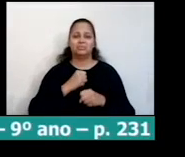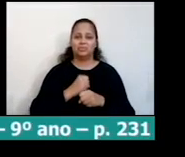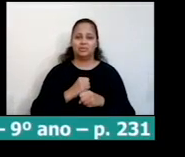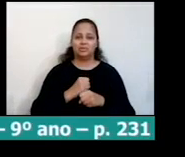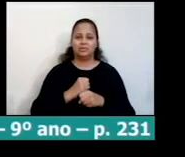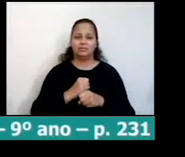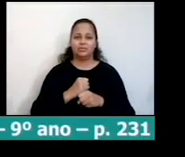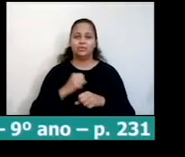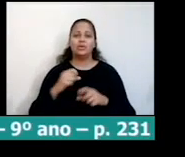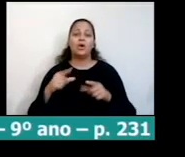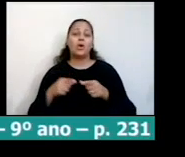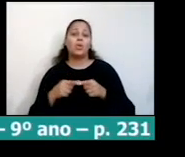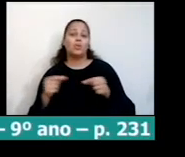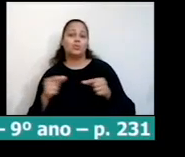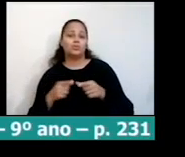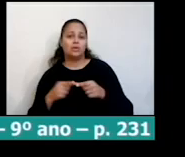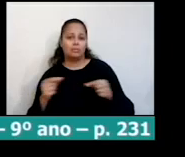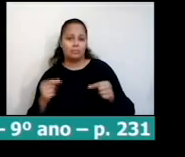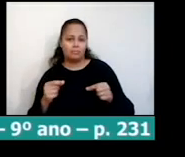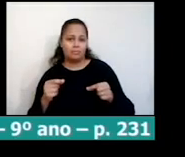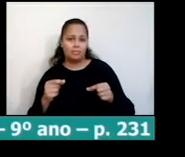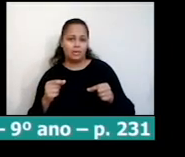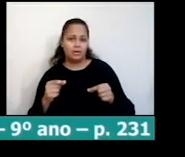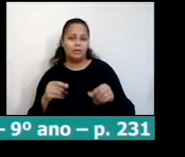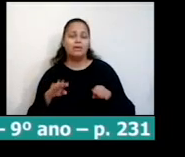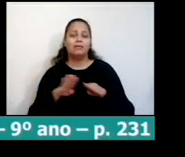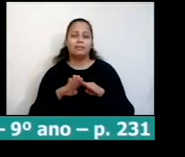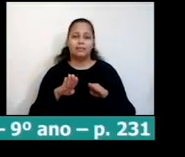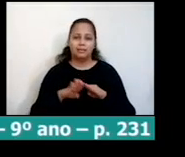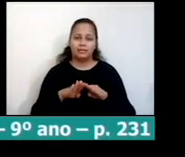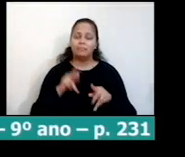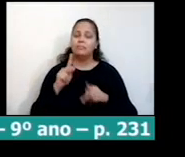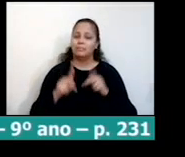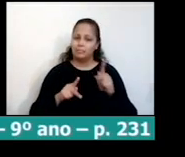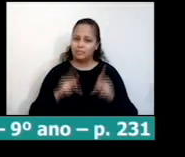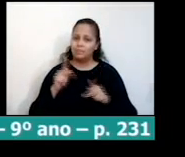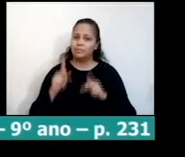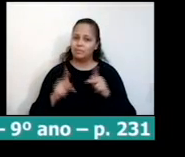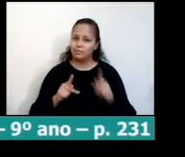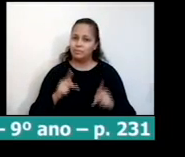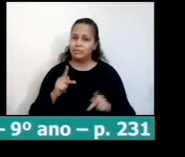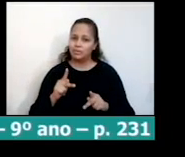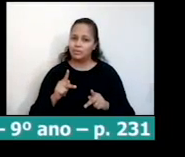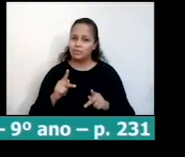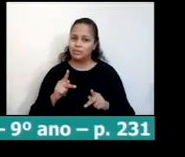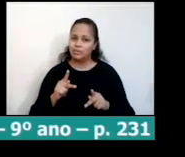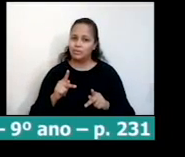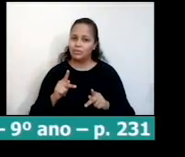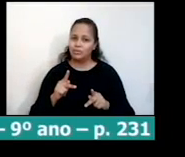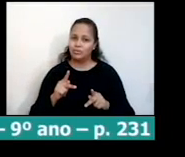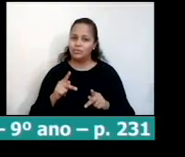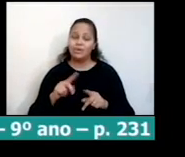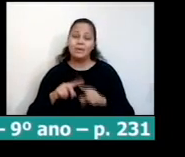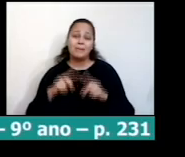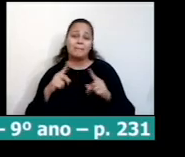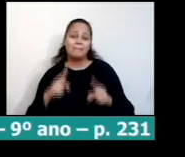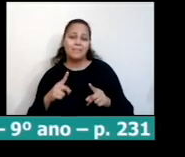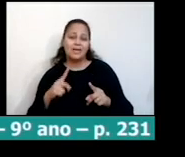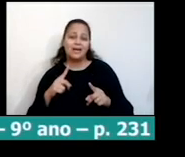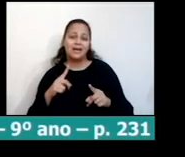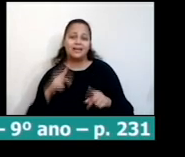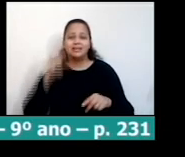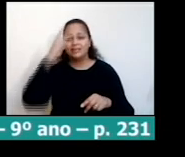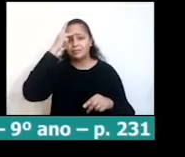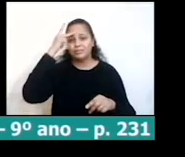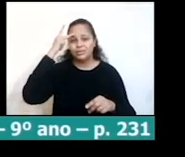Japão ele tem uma população estável, o Japão é um país populoso, mas com tendência à redução, né? Tem passado aí por um processo de envelhecimento da